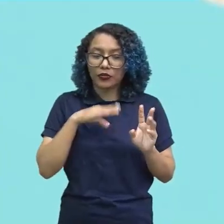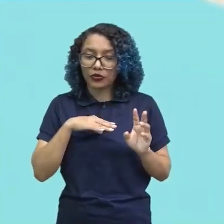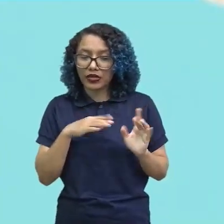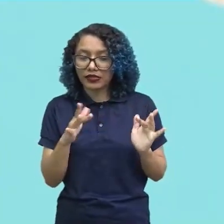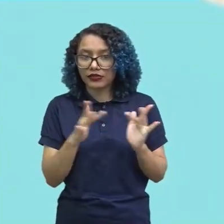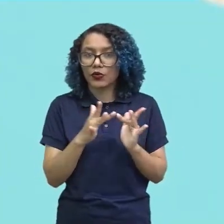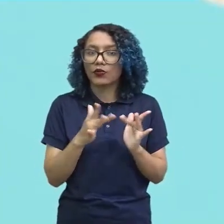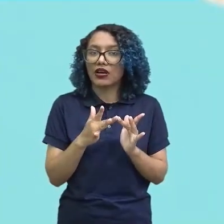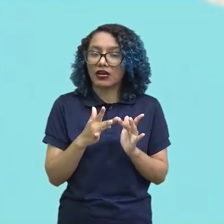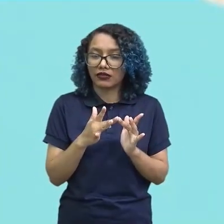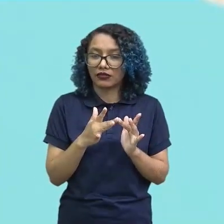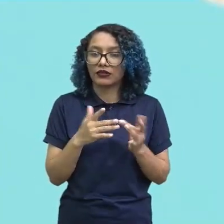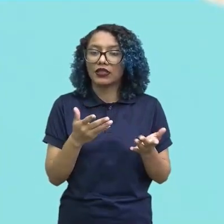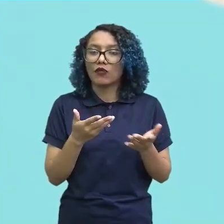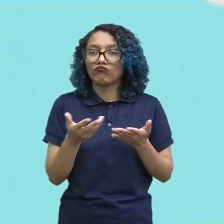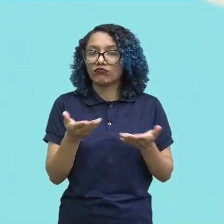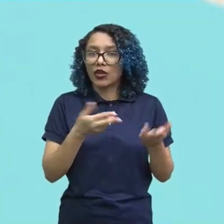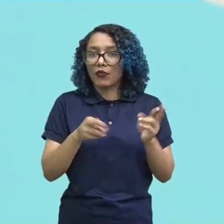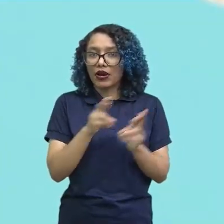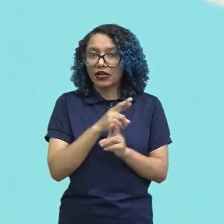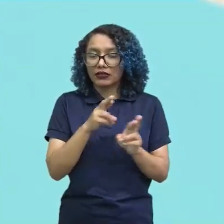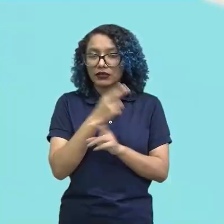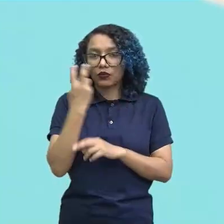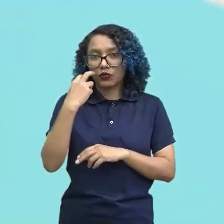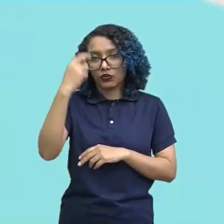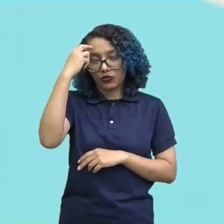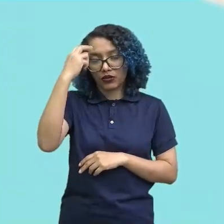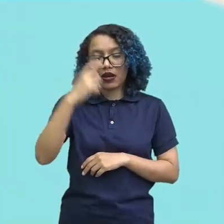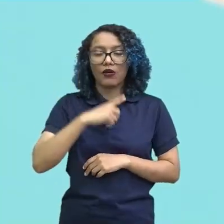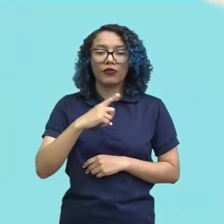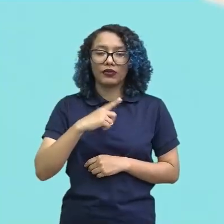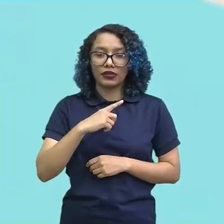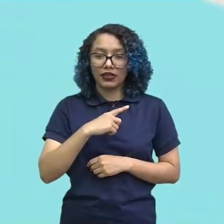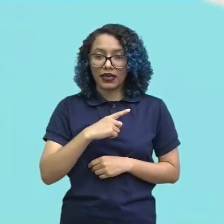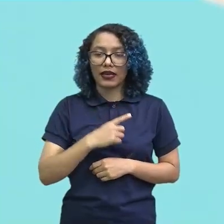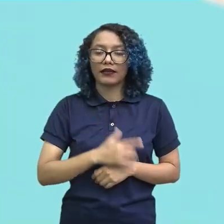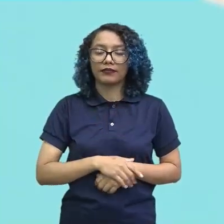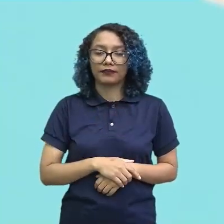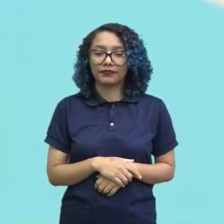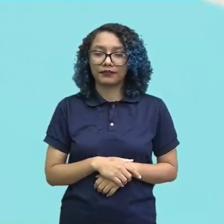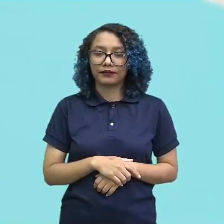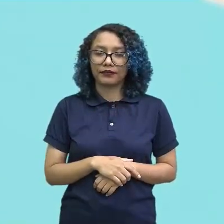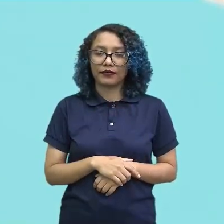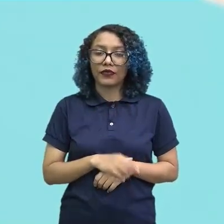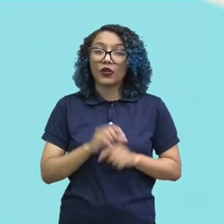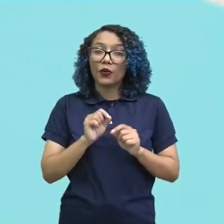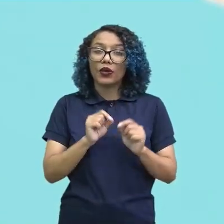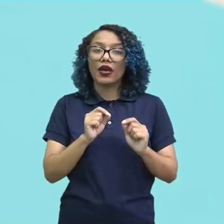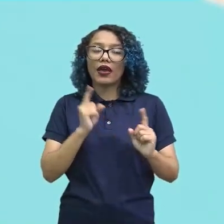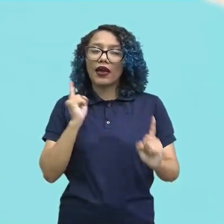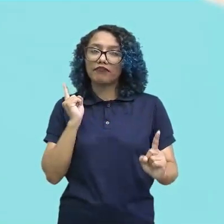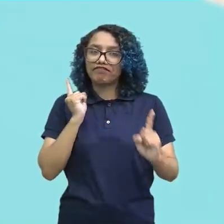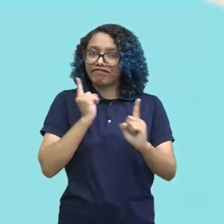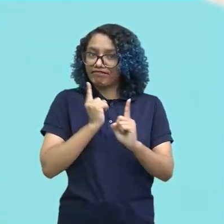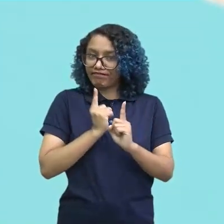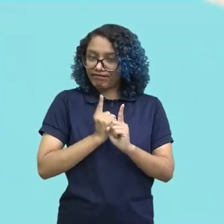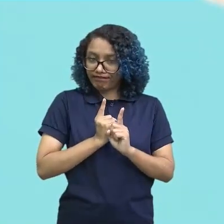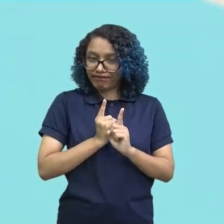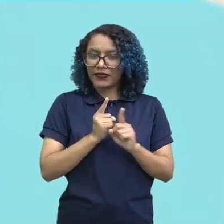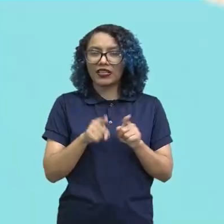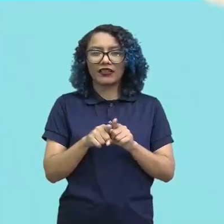aí essa troca cultural, esse primeiro momento em que nós vamos ter exatamente o encontro e, claro,